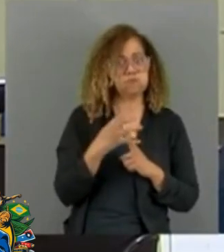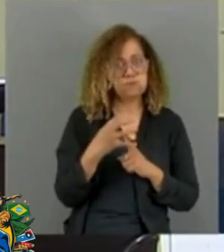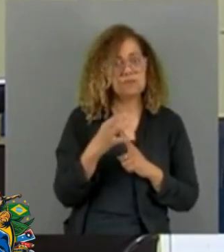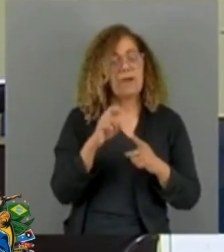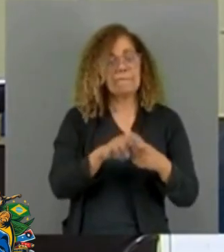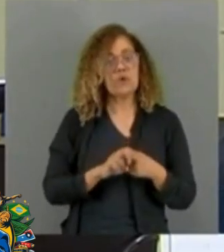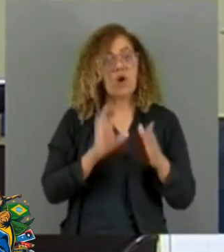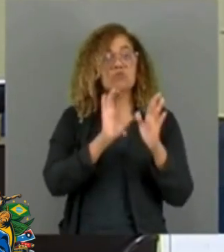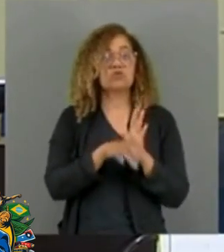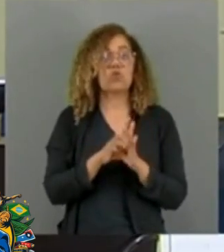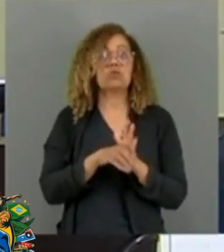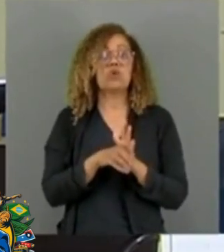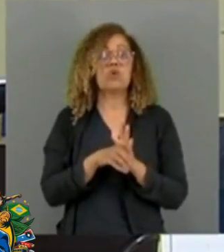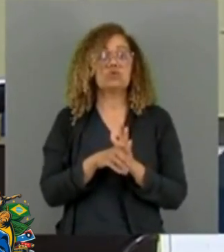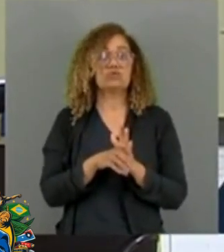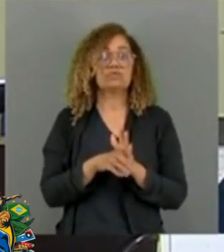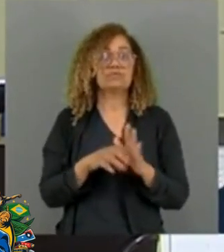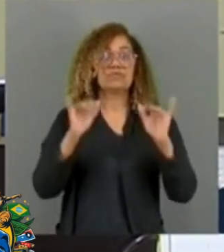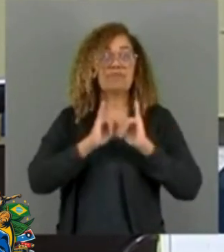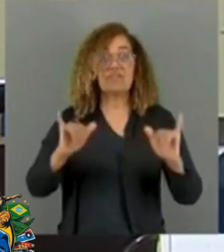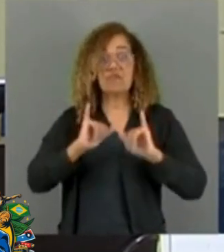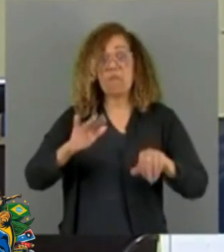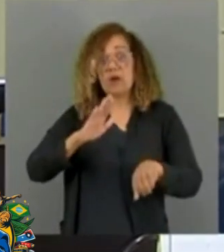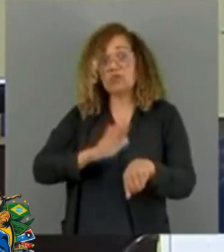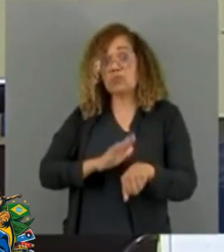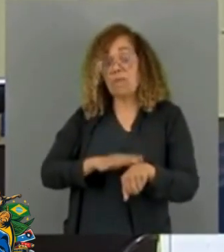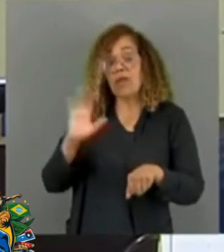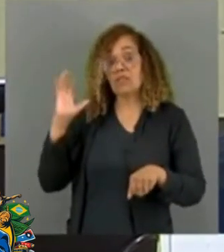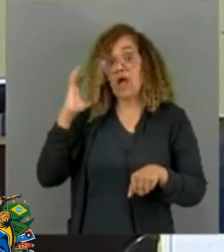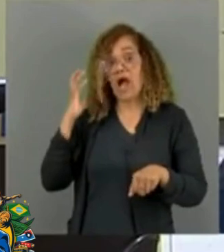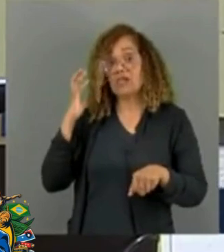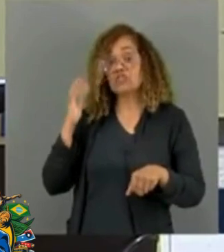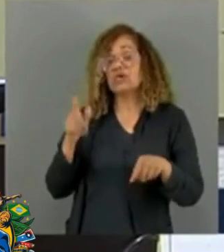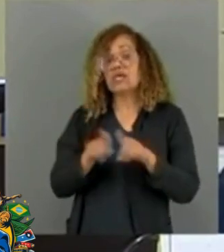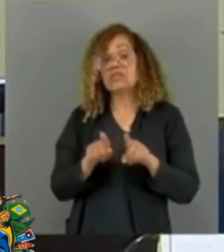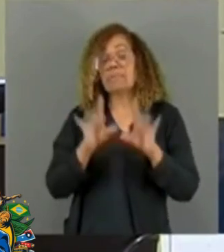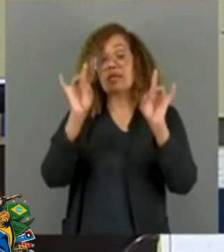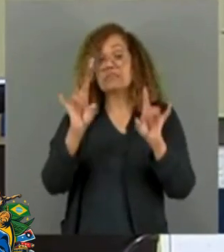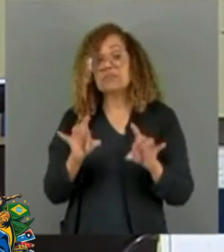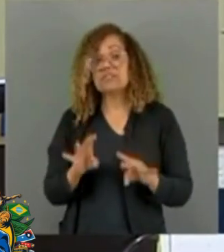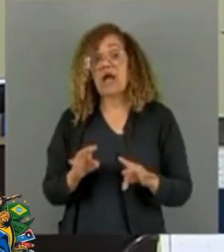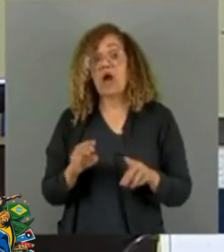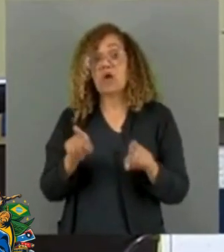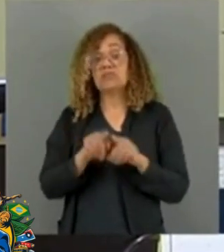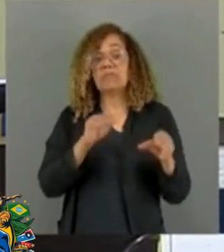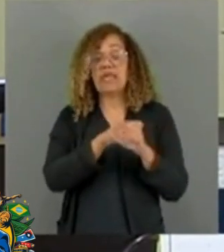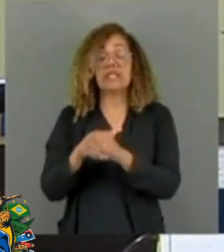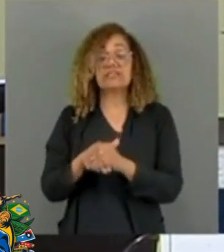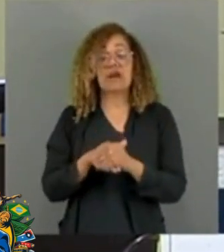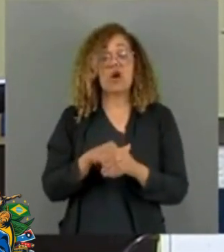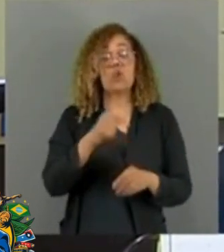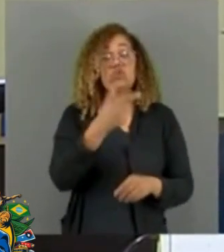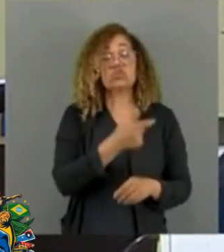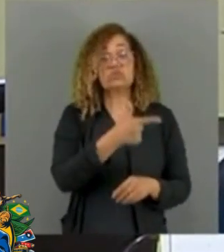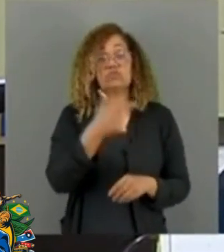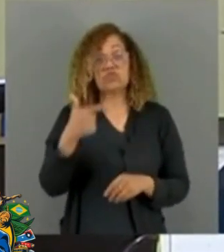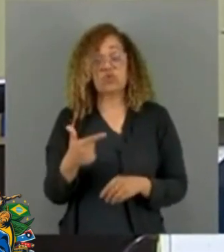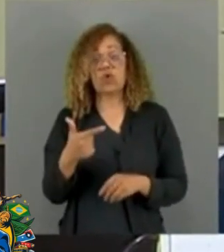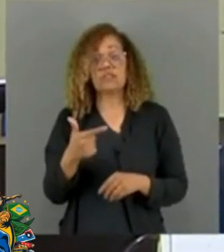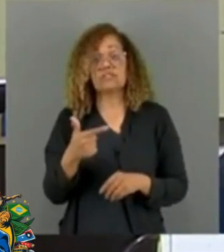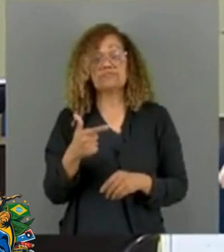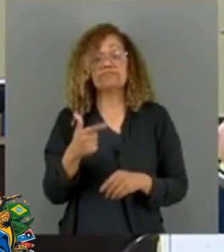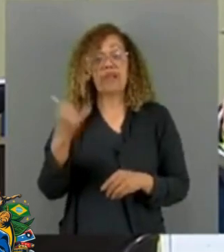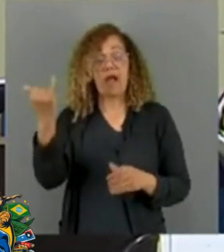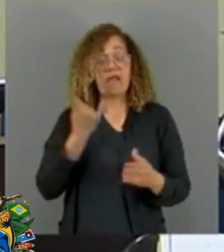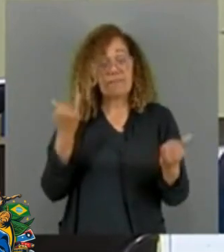do conteúdo que nós estávamos levando para o ar, em especial durante o pleito, durante a eleição de 2022, e fomos alertados,